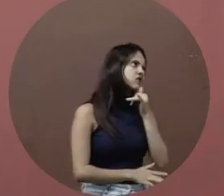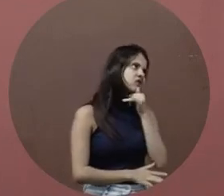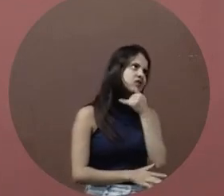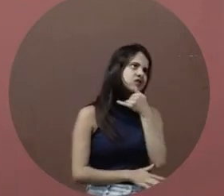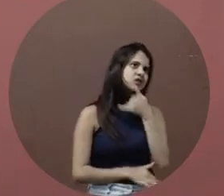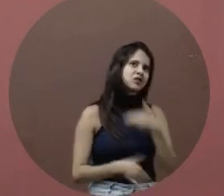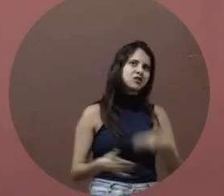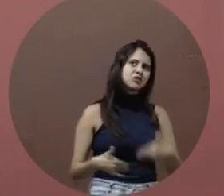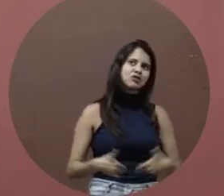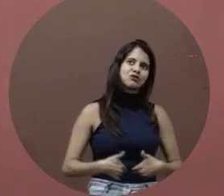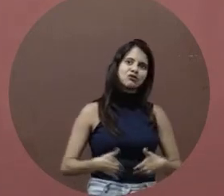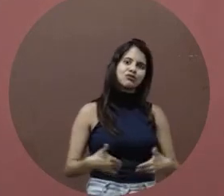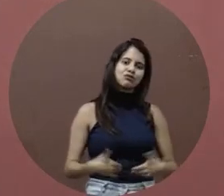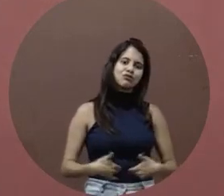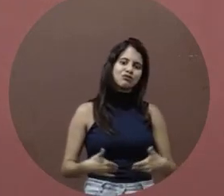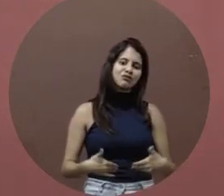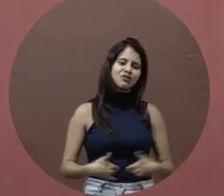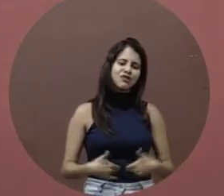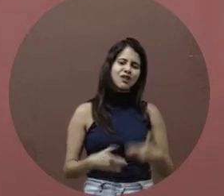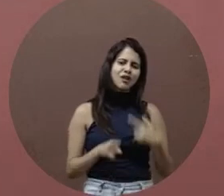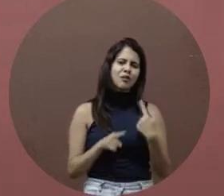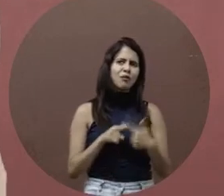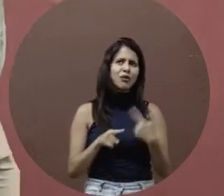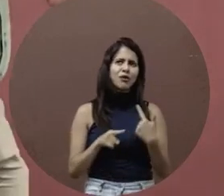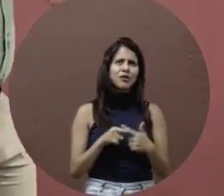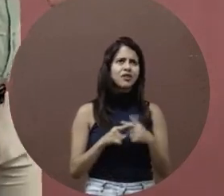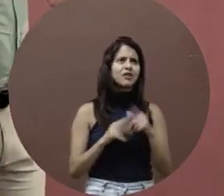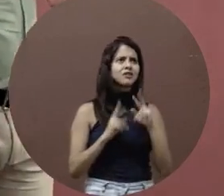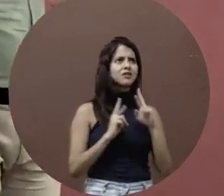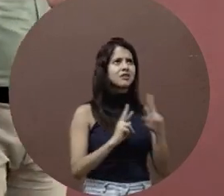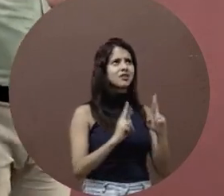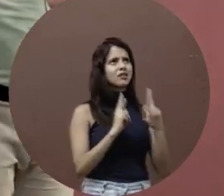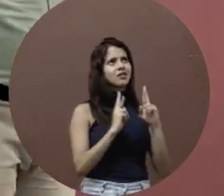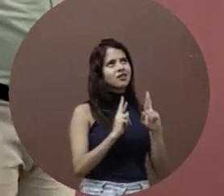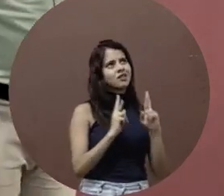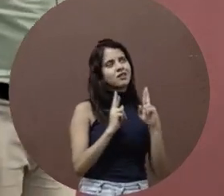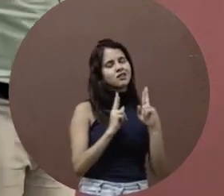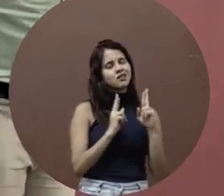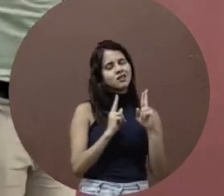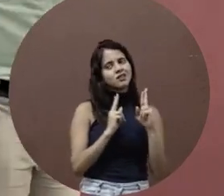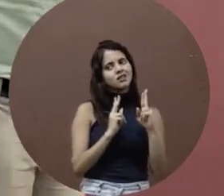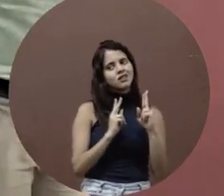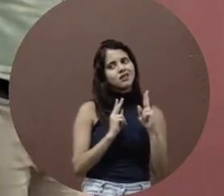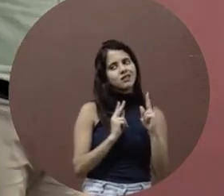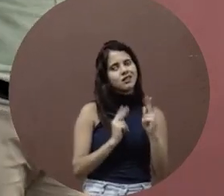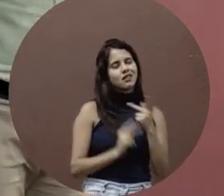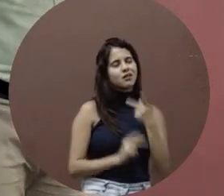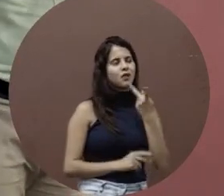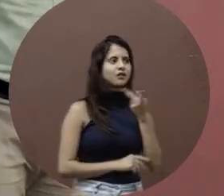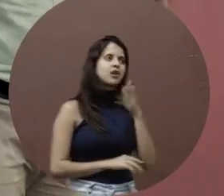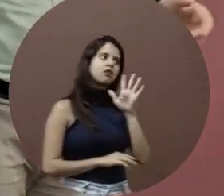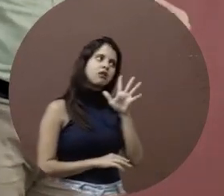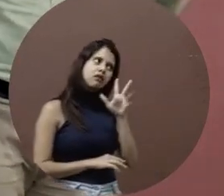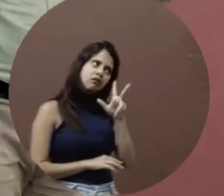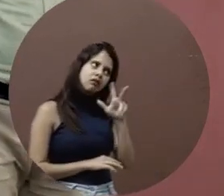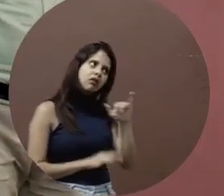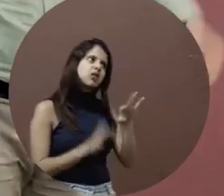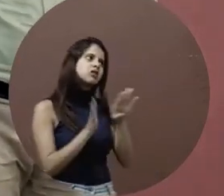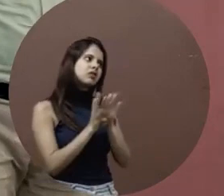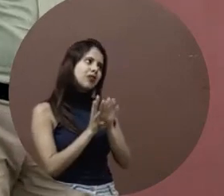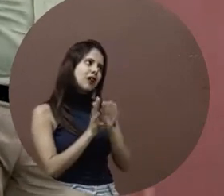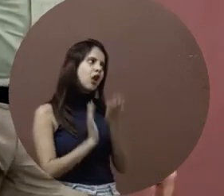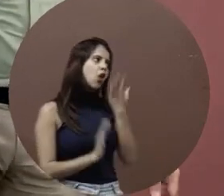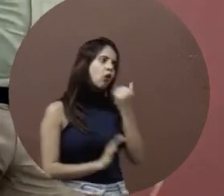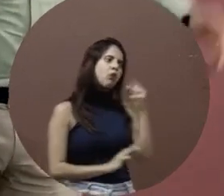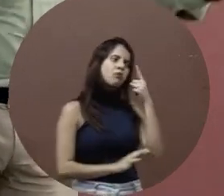Porque era uma esperança que estava cansando. Mas eu chegava e dizia, vai chegar, não se preocupe não, como um